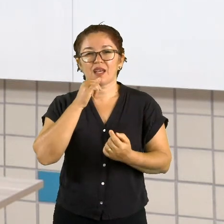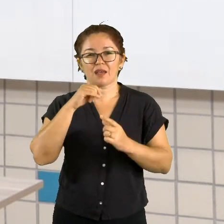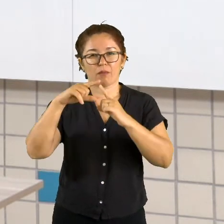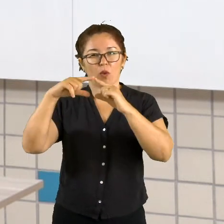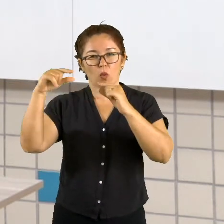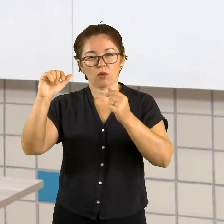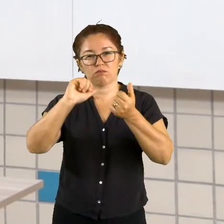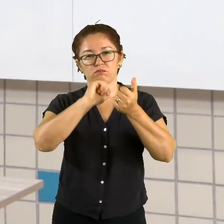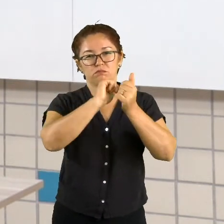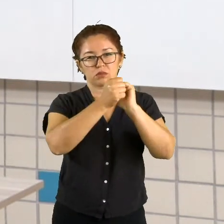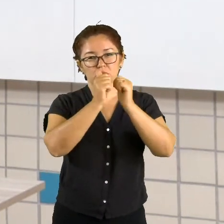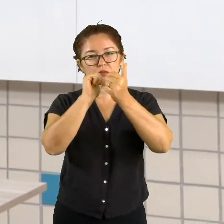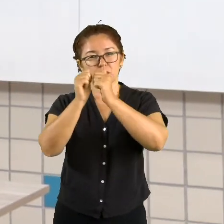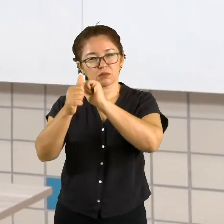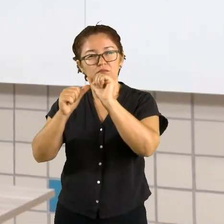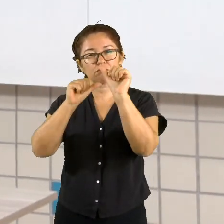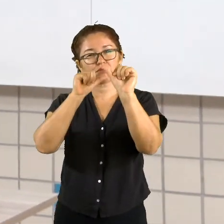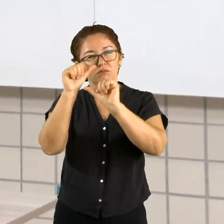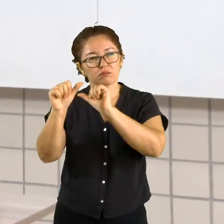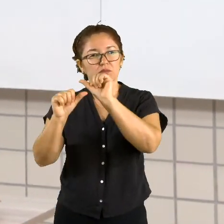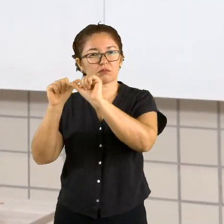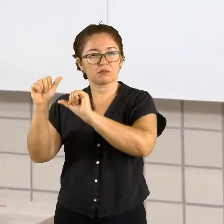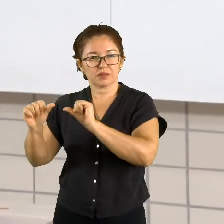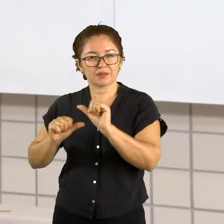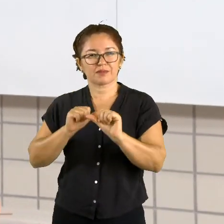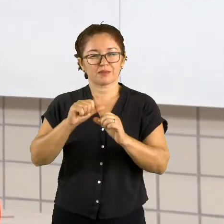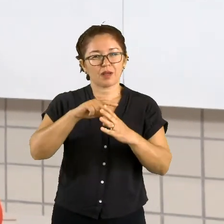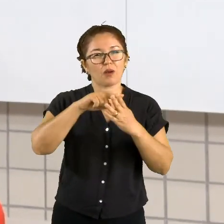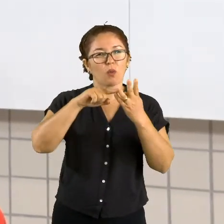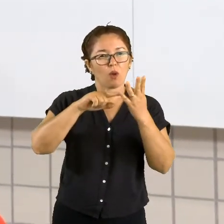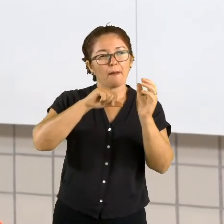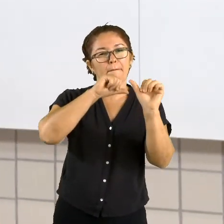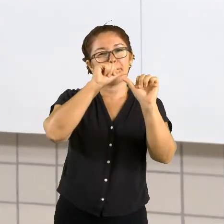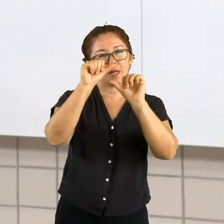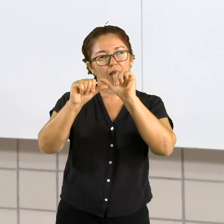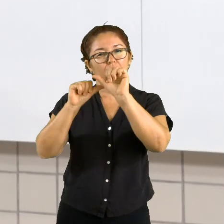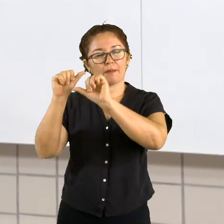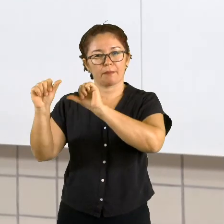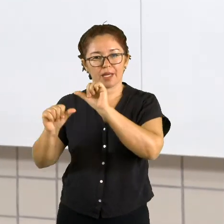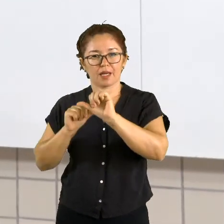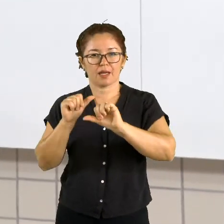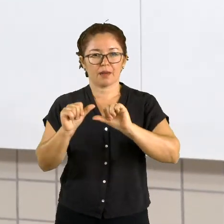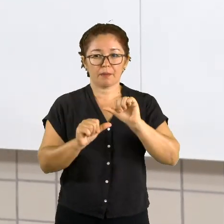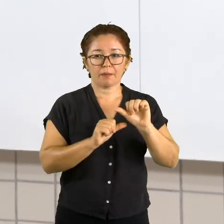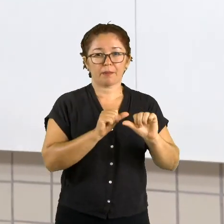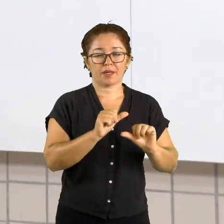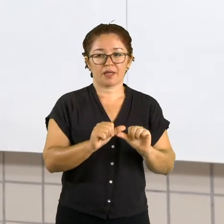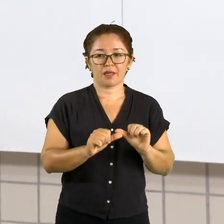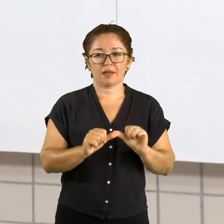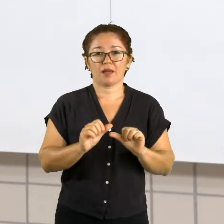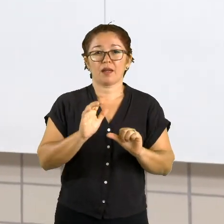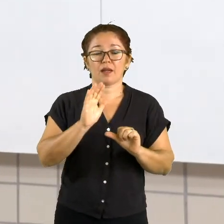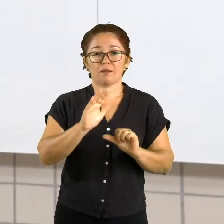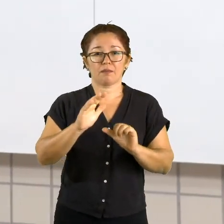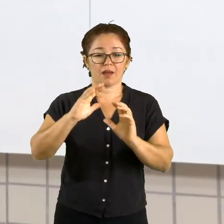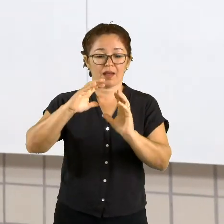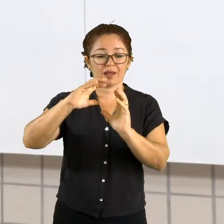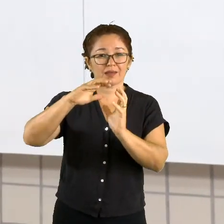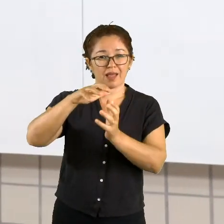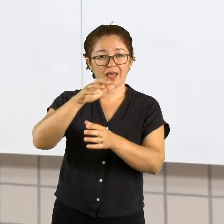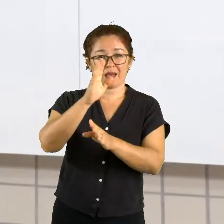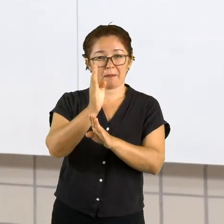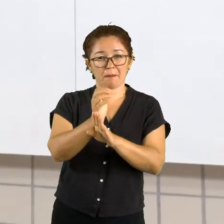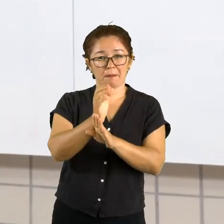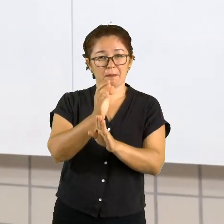cheia, Lua minguante, e voltar de novo para a Lua nova, a Terra não estará mais no mesmo lugar.